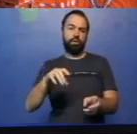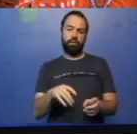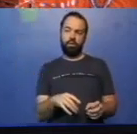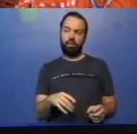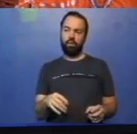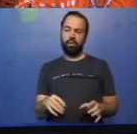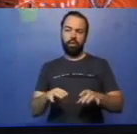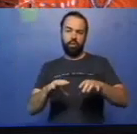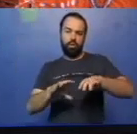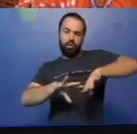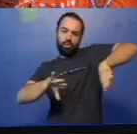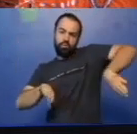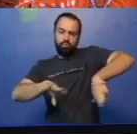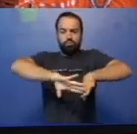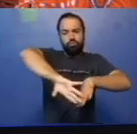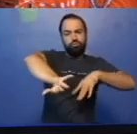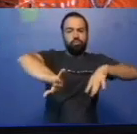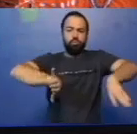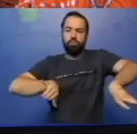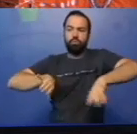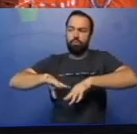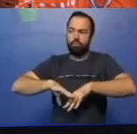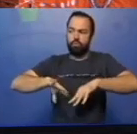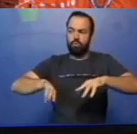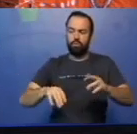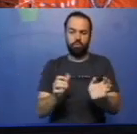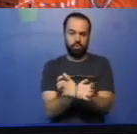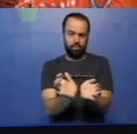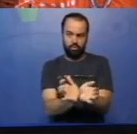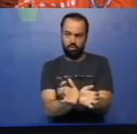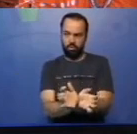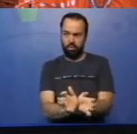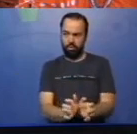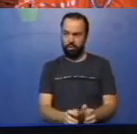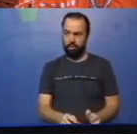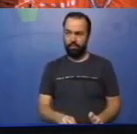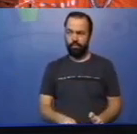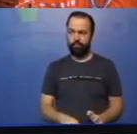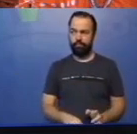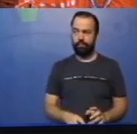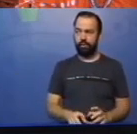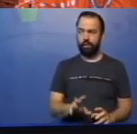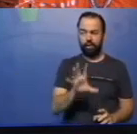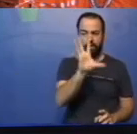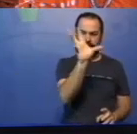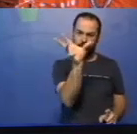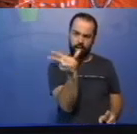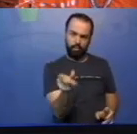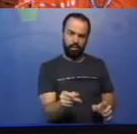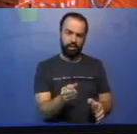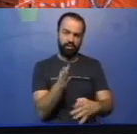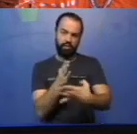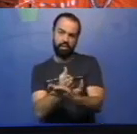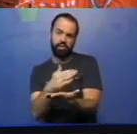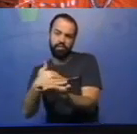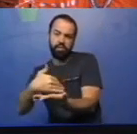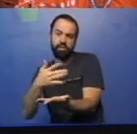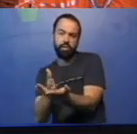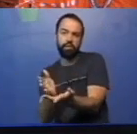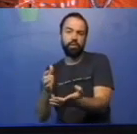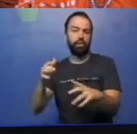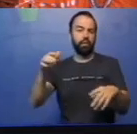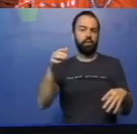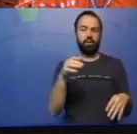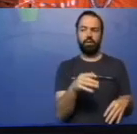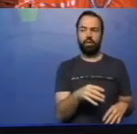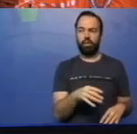estados coloniais e o não respeito às fronteiras tribais. Então, a população que vivia no continente africano